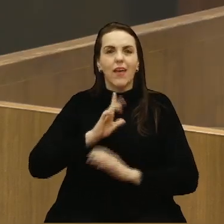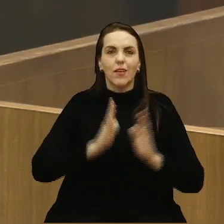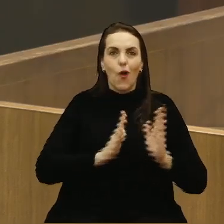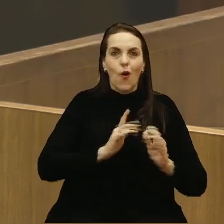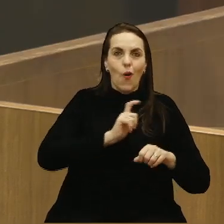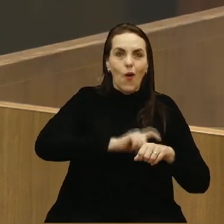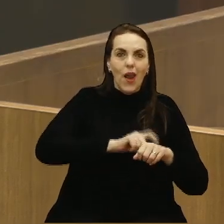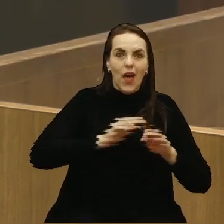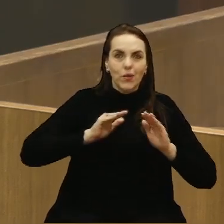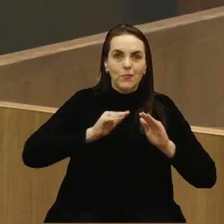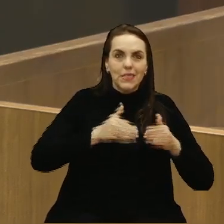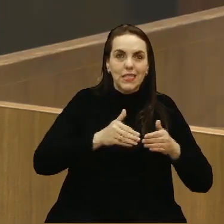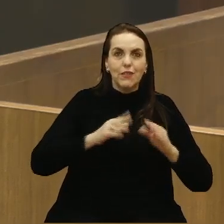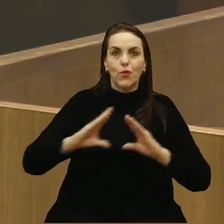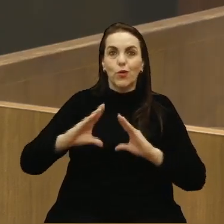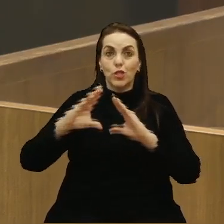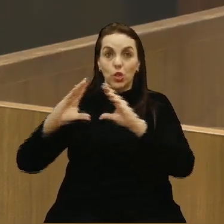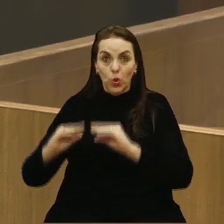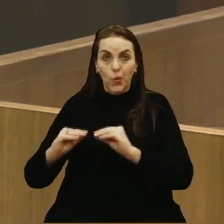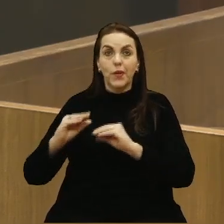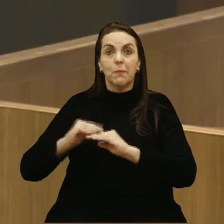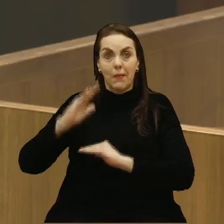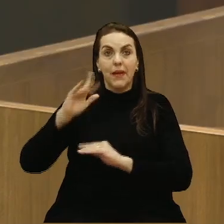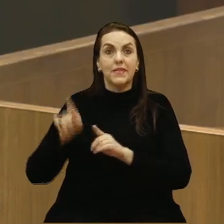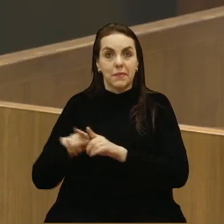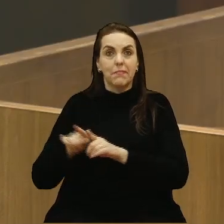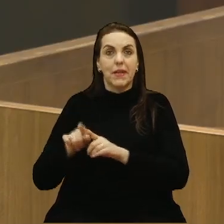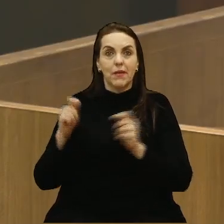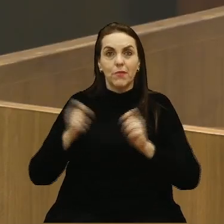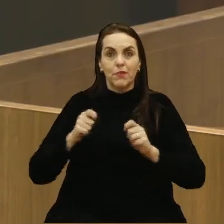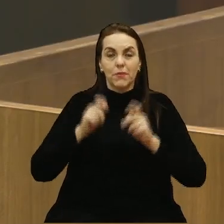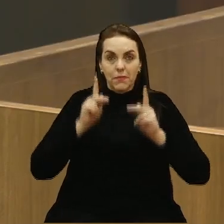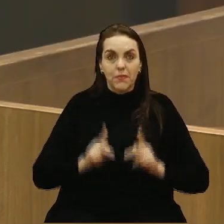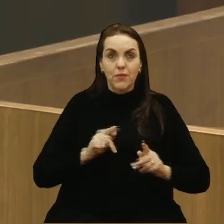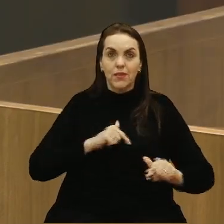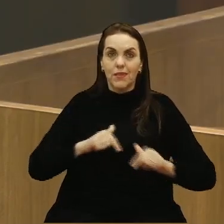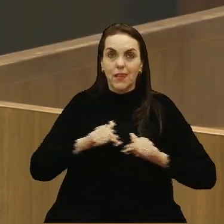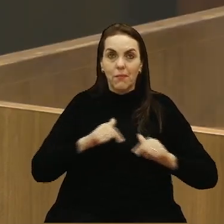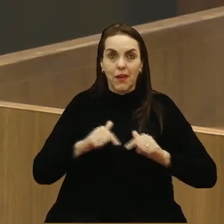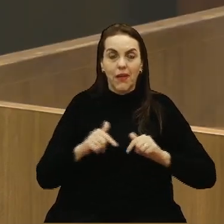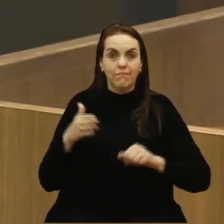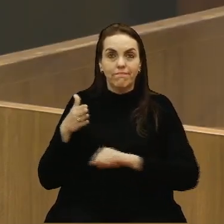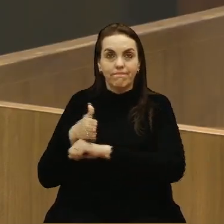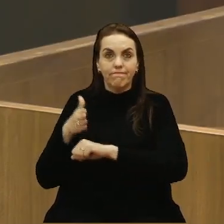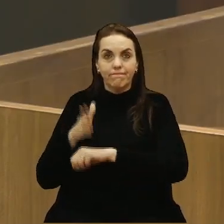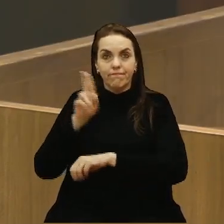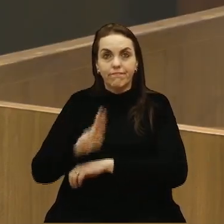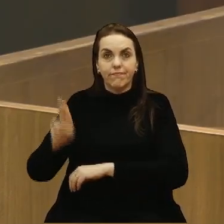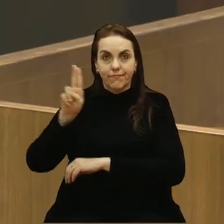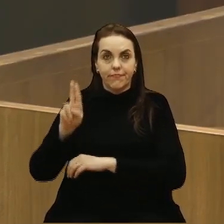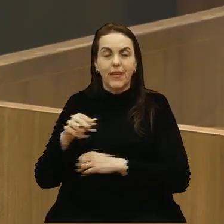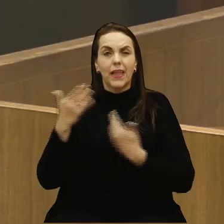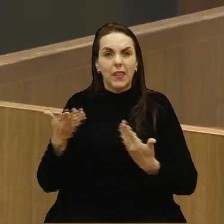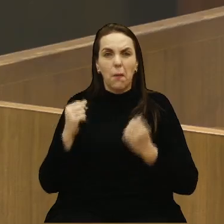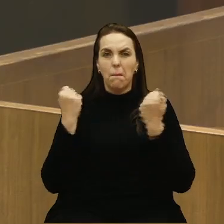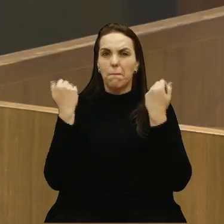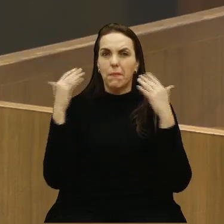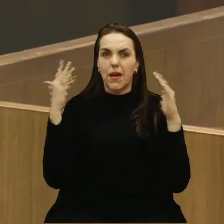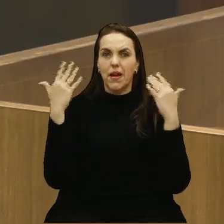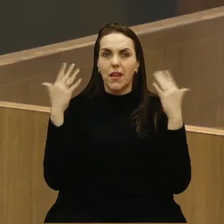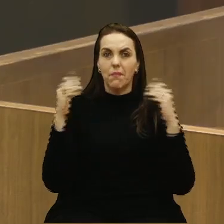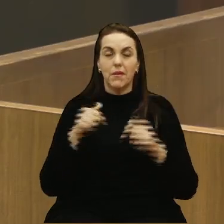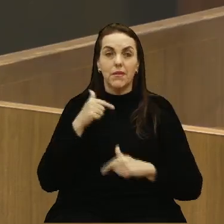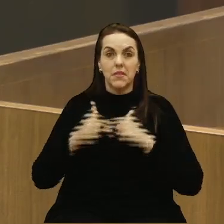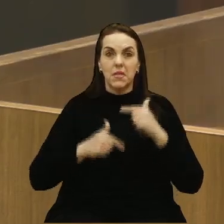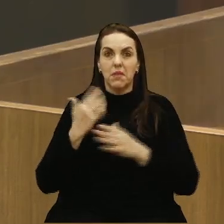específicos, cursos noturnos, para que seja possível as pessoas conseguirem acessar a universidade. Portanto, parabenizar o trabalho que a